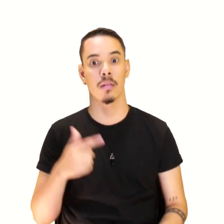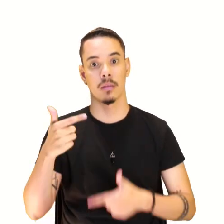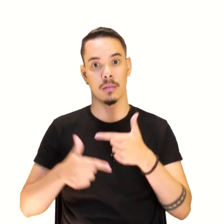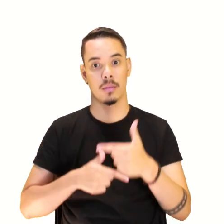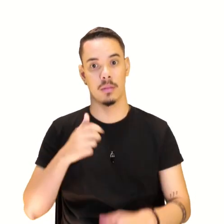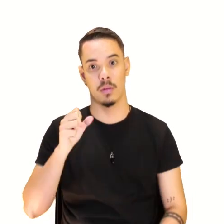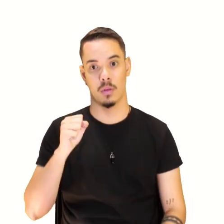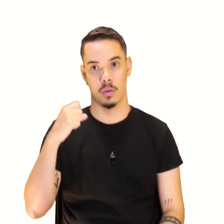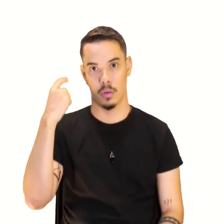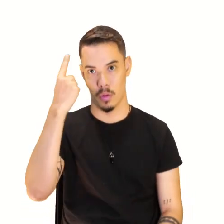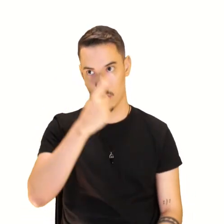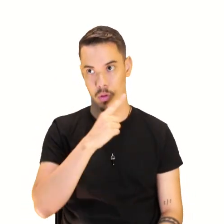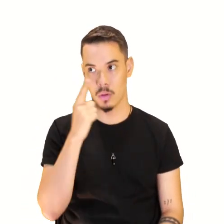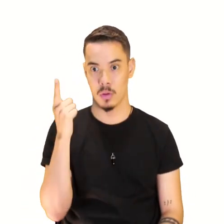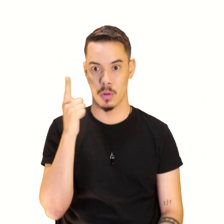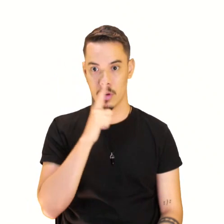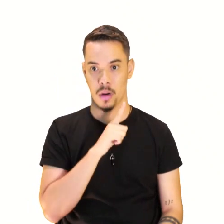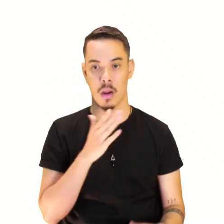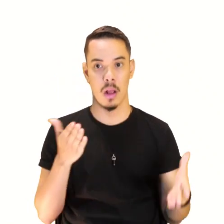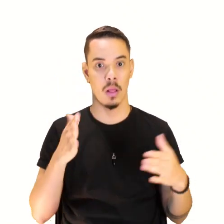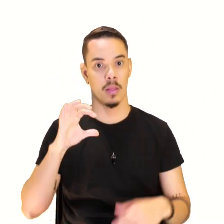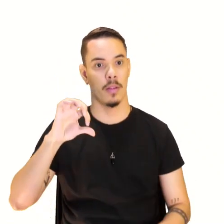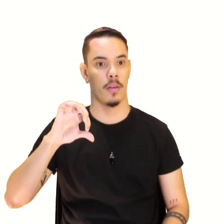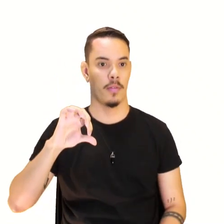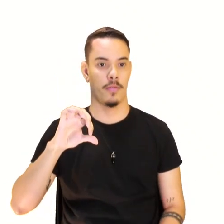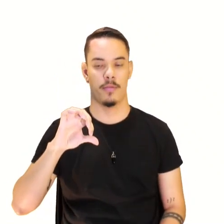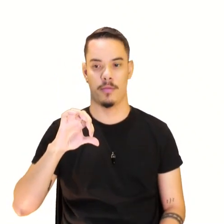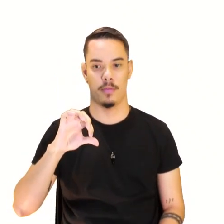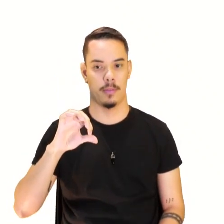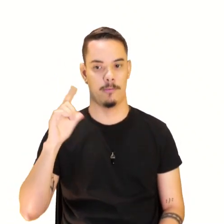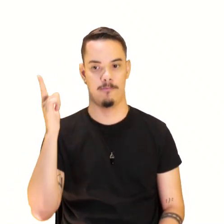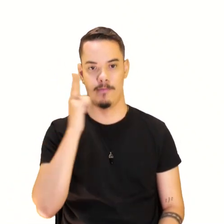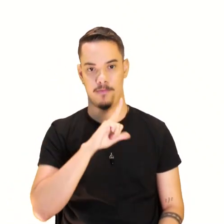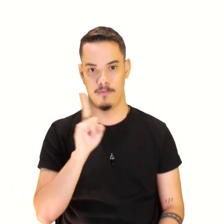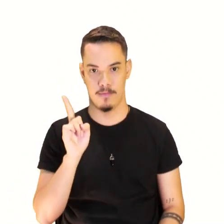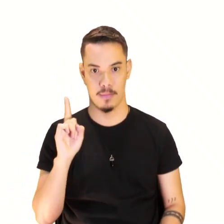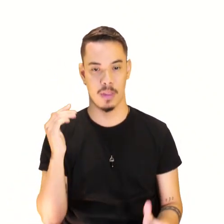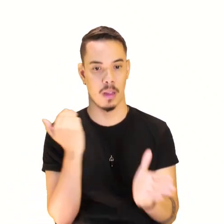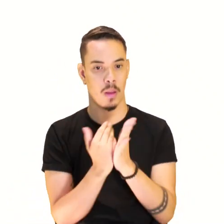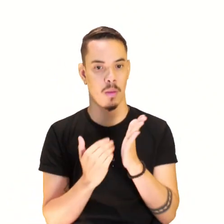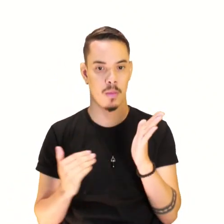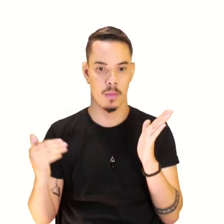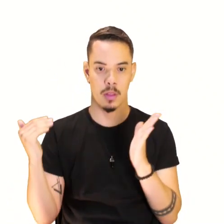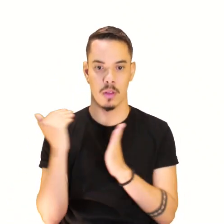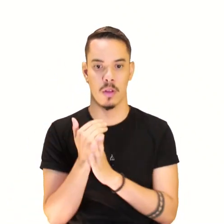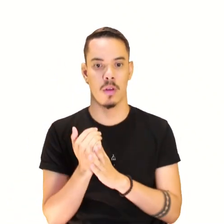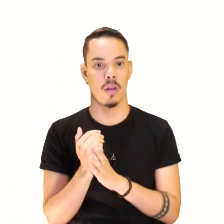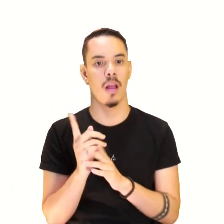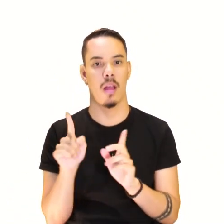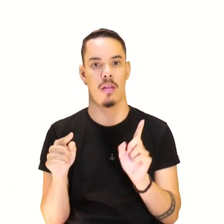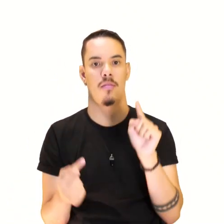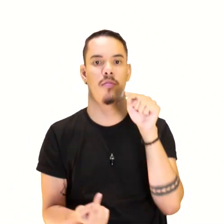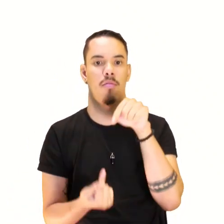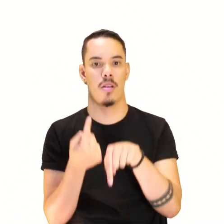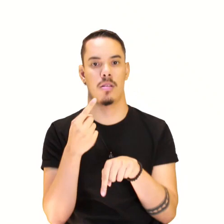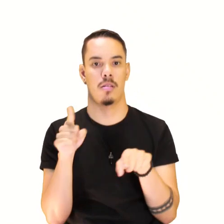27 dias agora 9 horas então espera aí aumentou as horas vai diminuir os dias